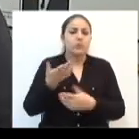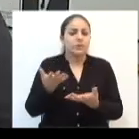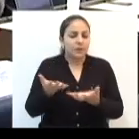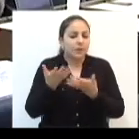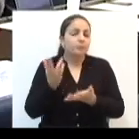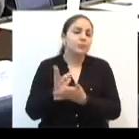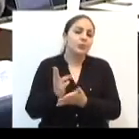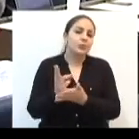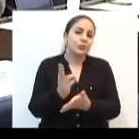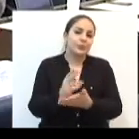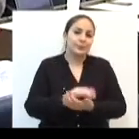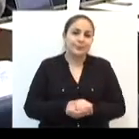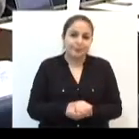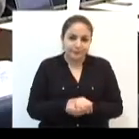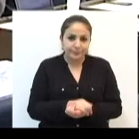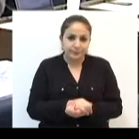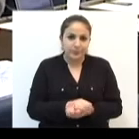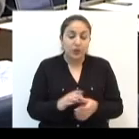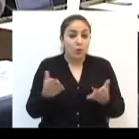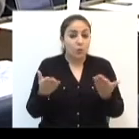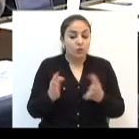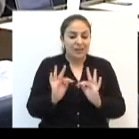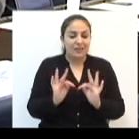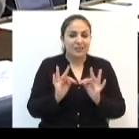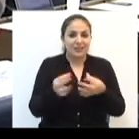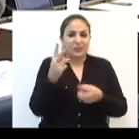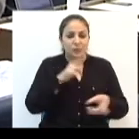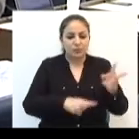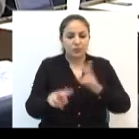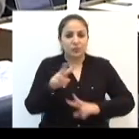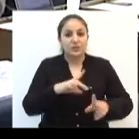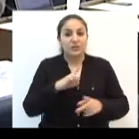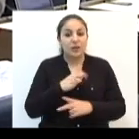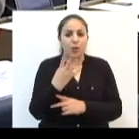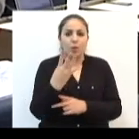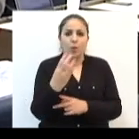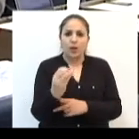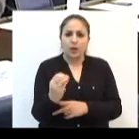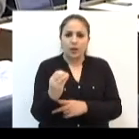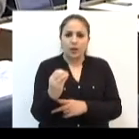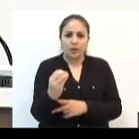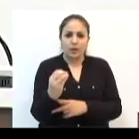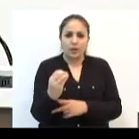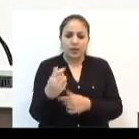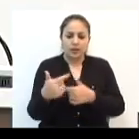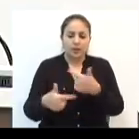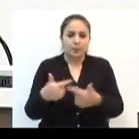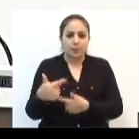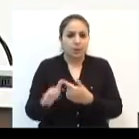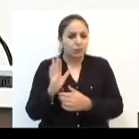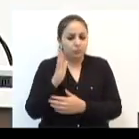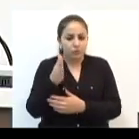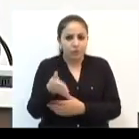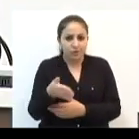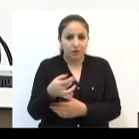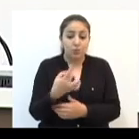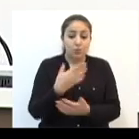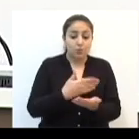vida longa. Hoje, a Tecnovisual oferece 40 empregos diretos, mas quando surgiu,